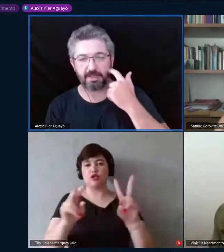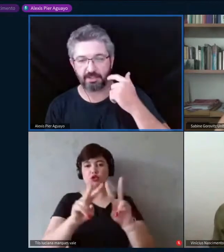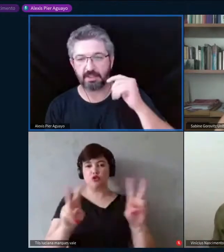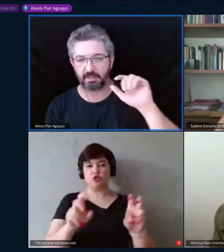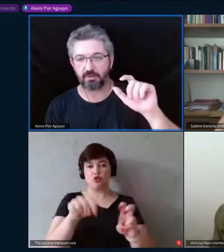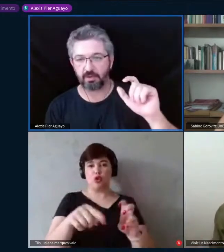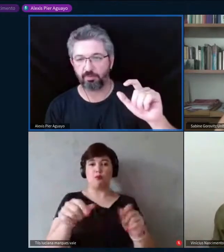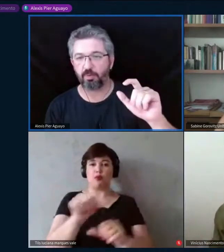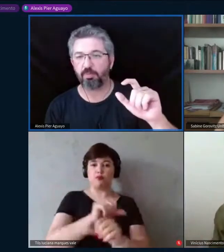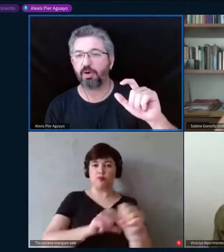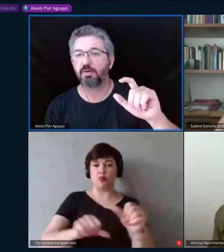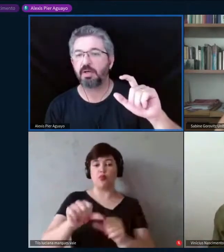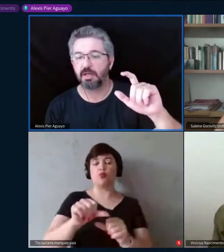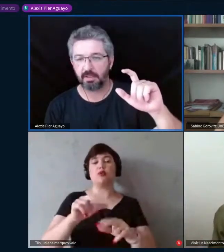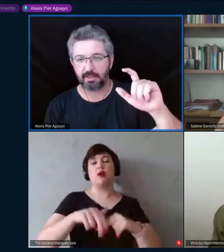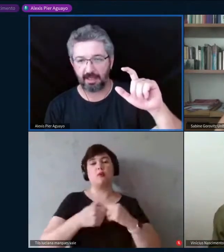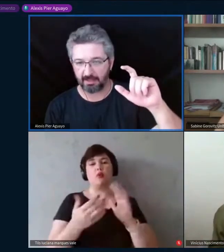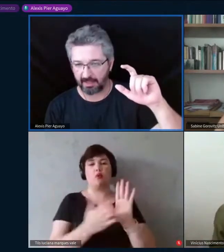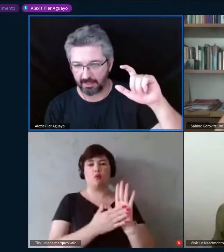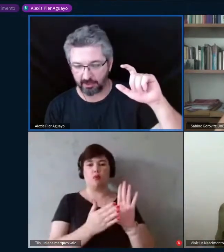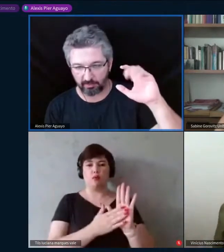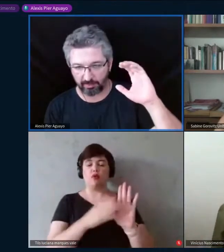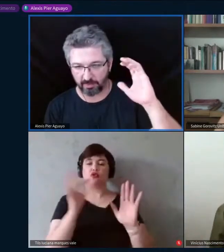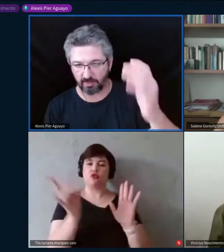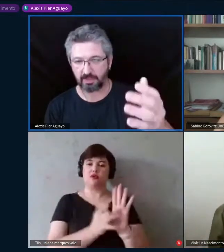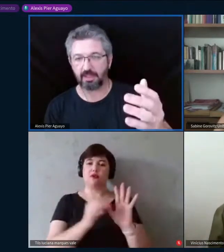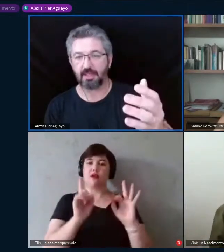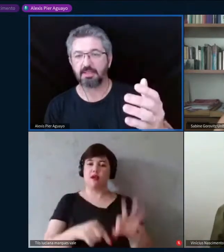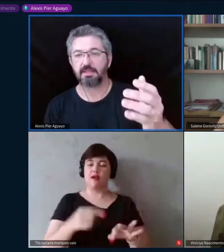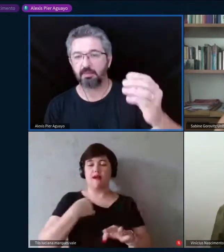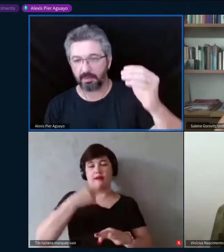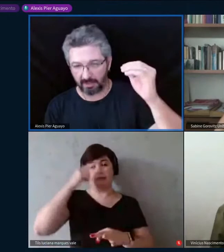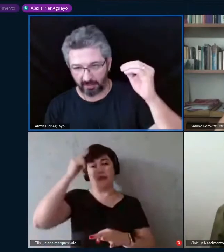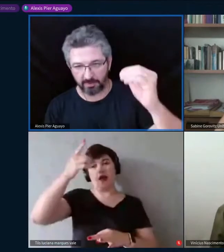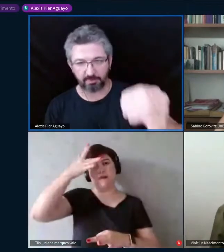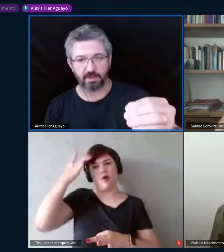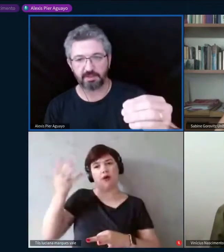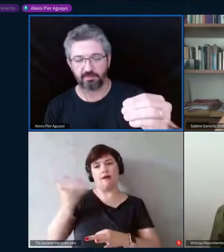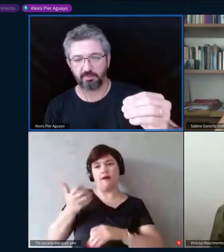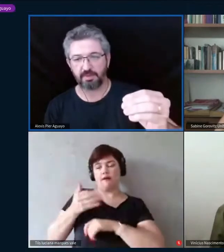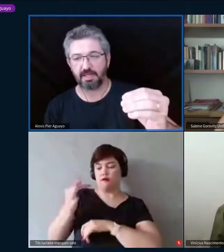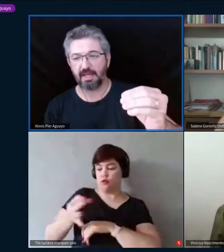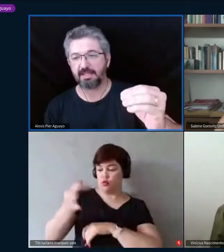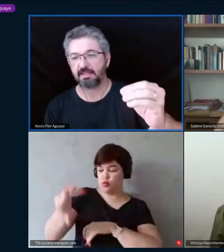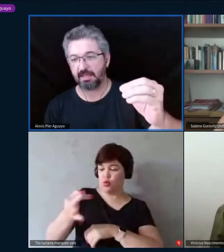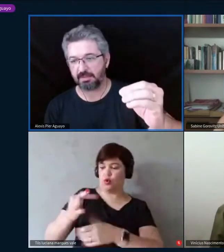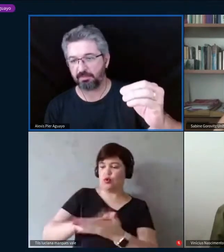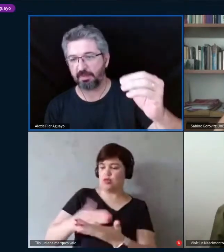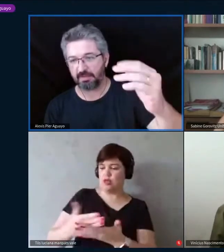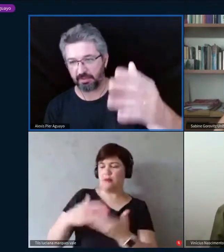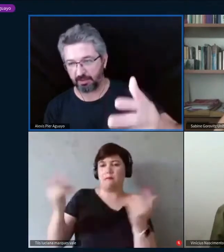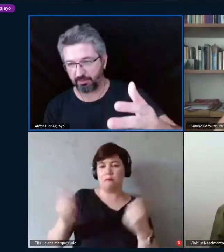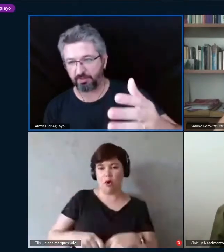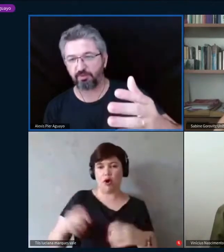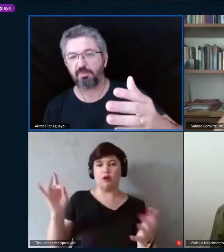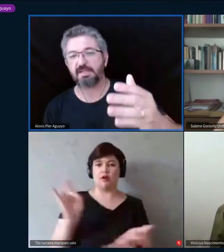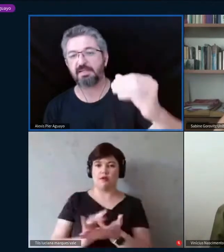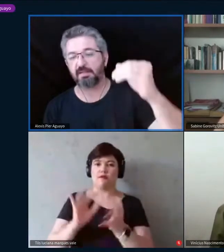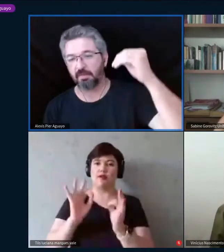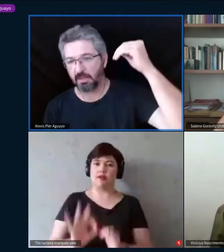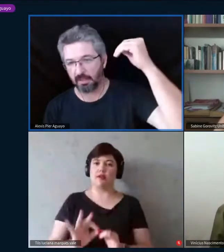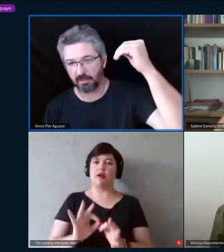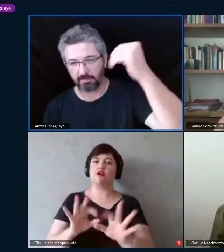reconstruir isso a partir daquilo que eu proponho, que é a ideia de que uma pessoa que queira ser um intérprete possa vir buscar esse tipo